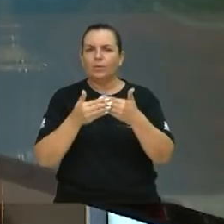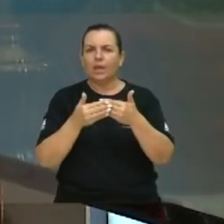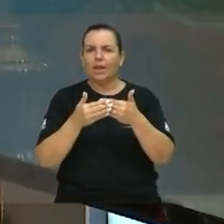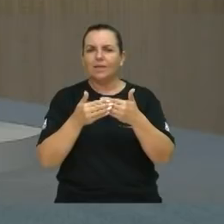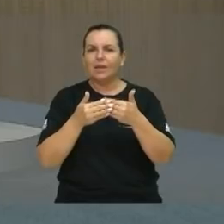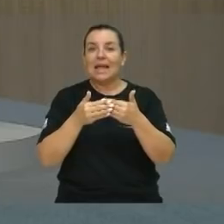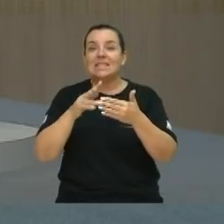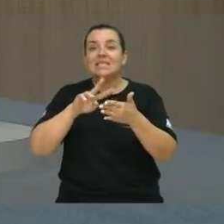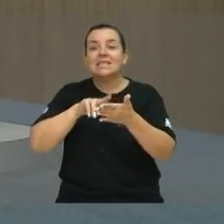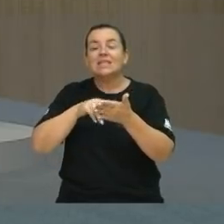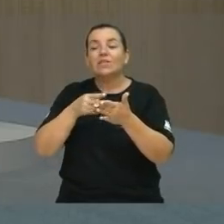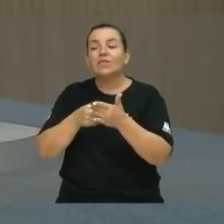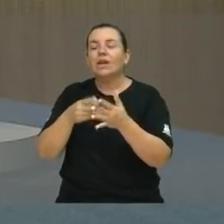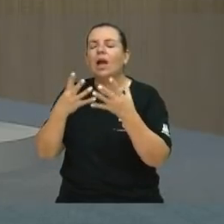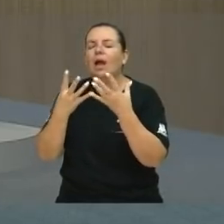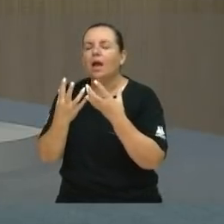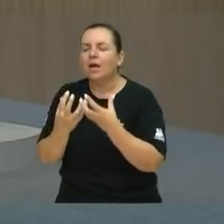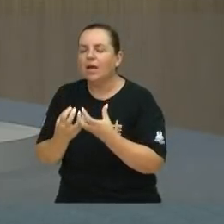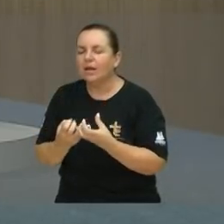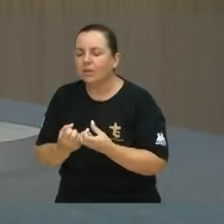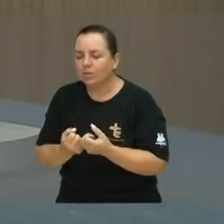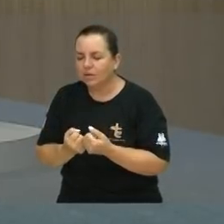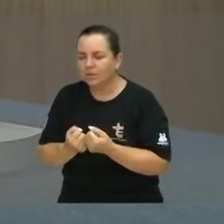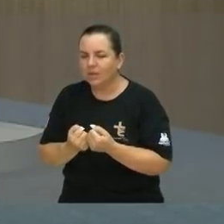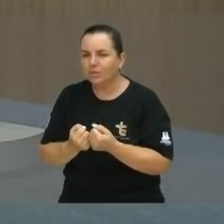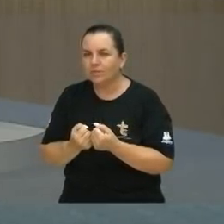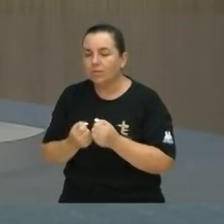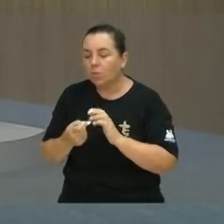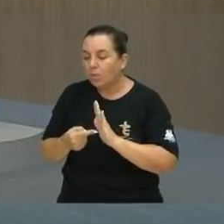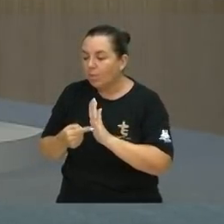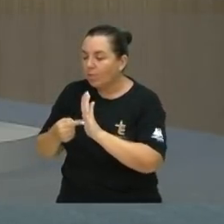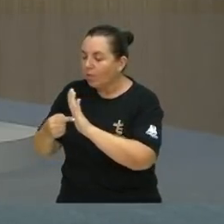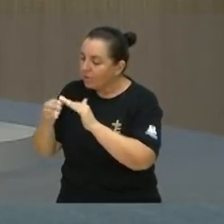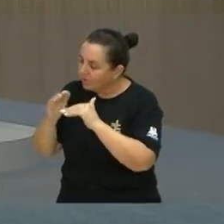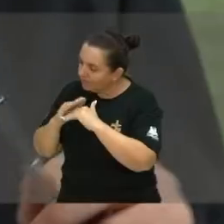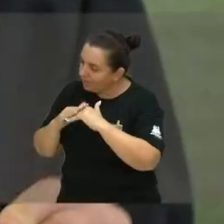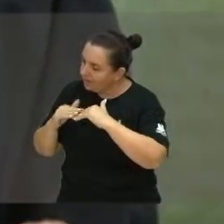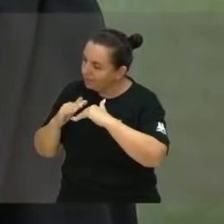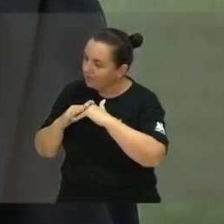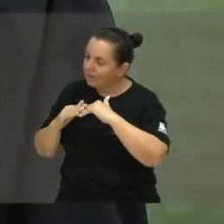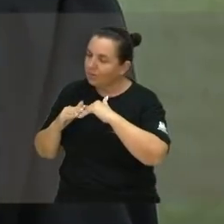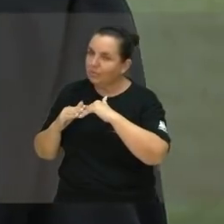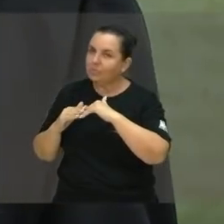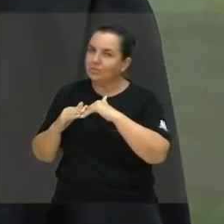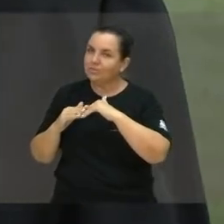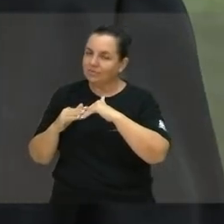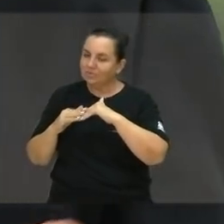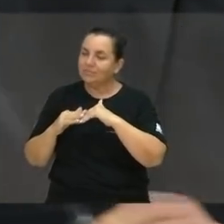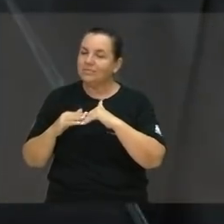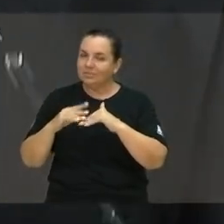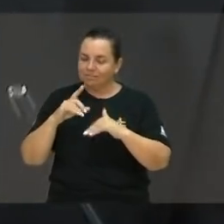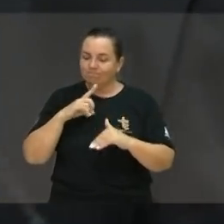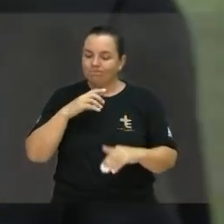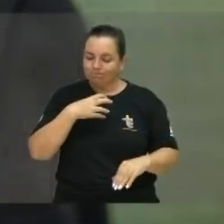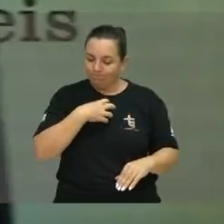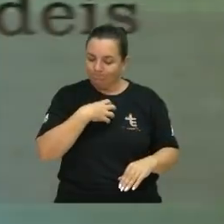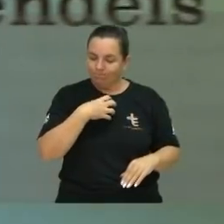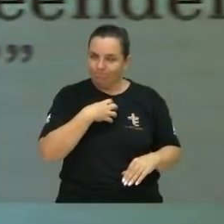acolhe a pessoa manifesta seu apreço à um sentido